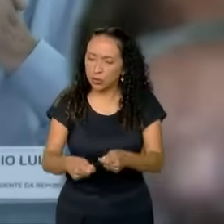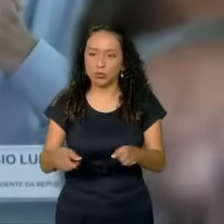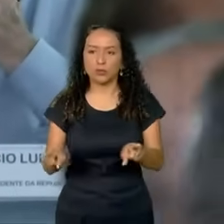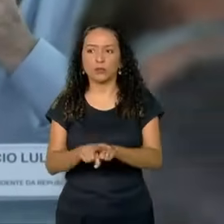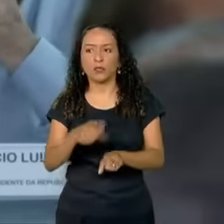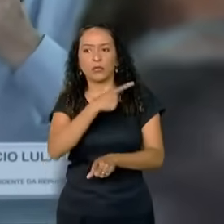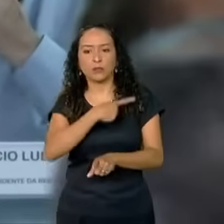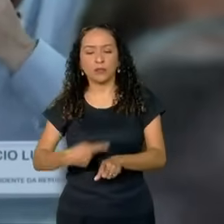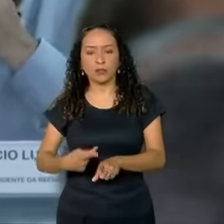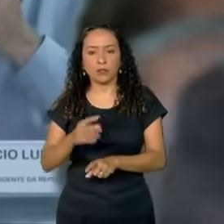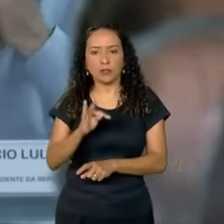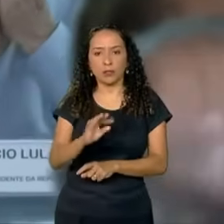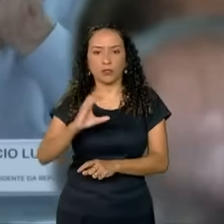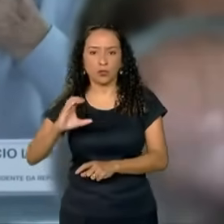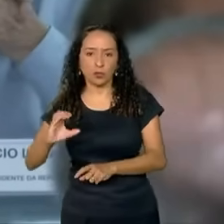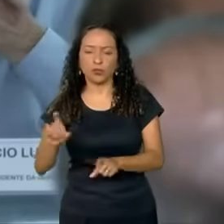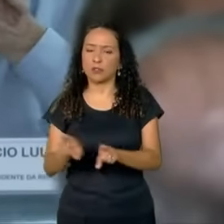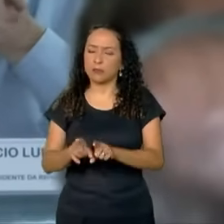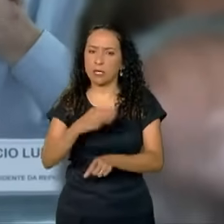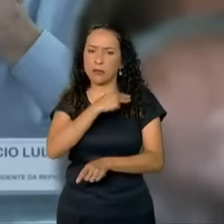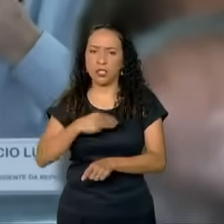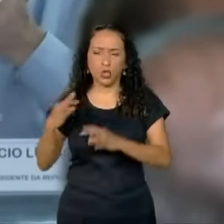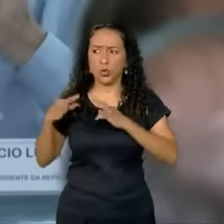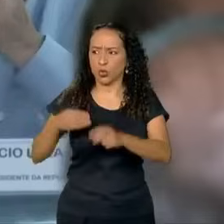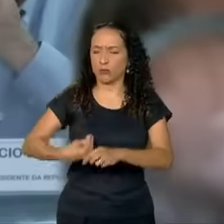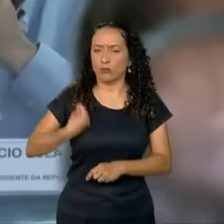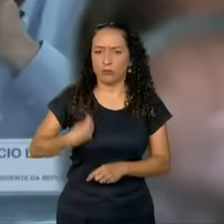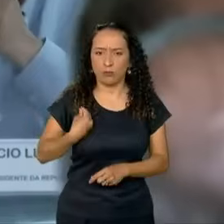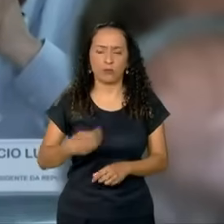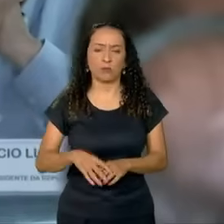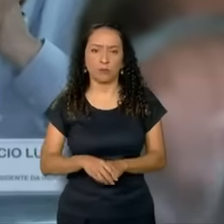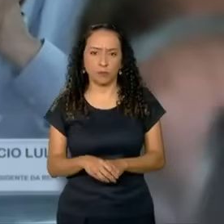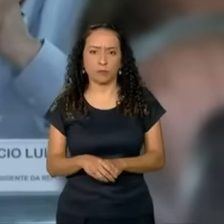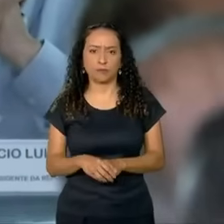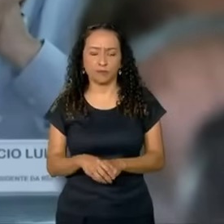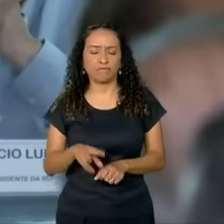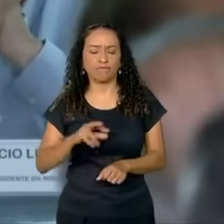né, dos ministros todos que estão aqui,